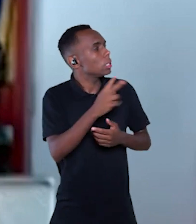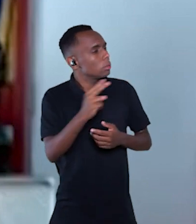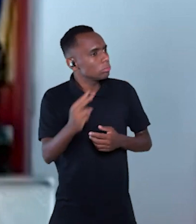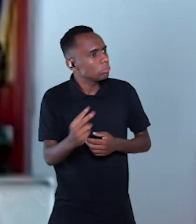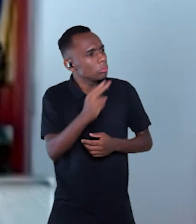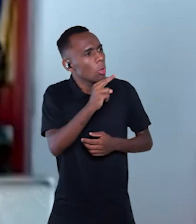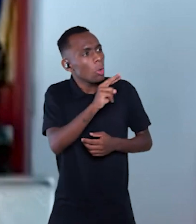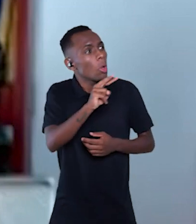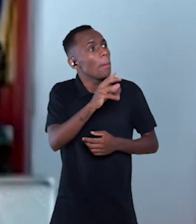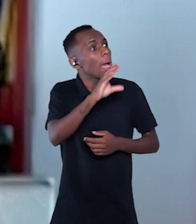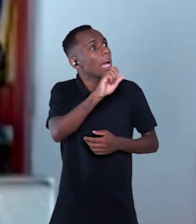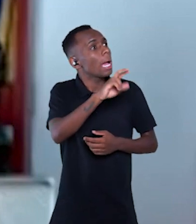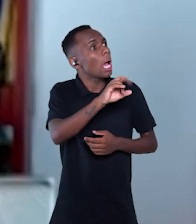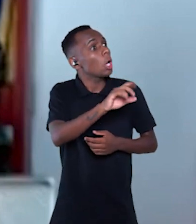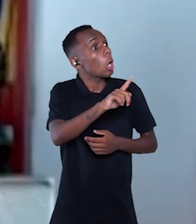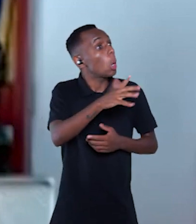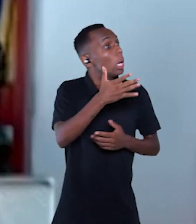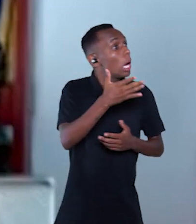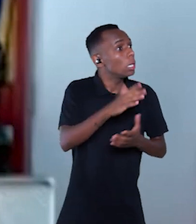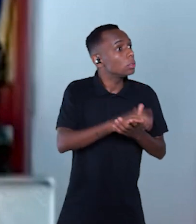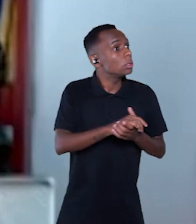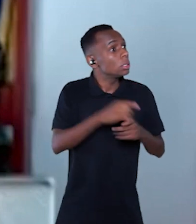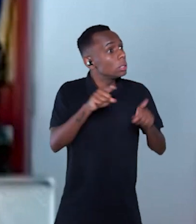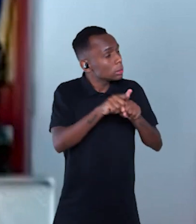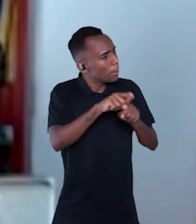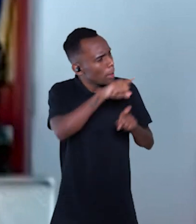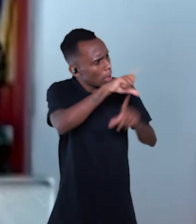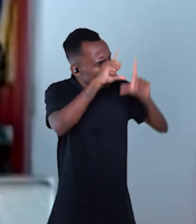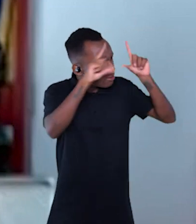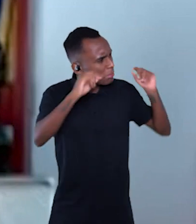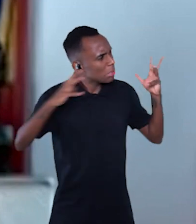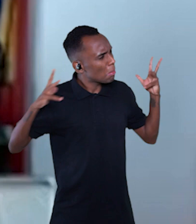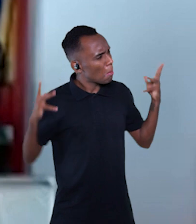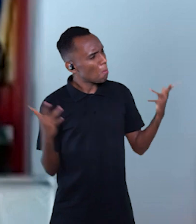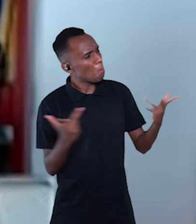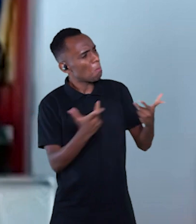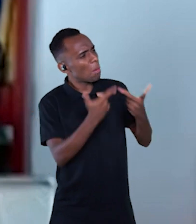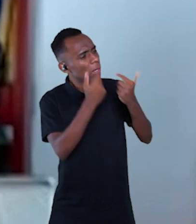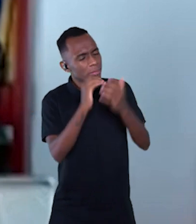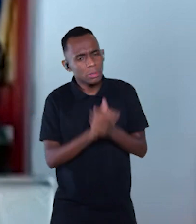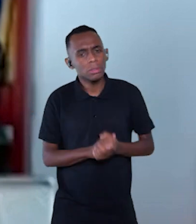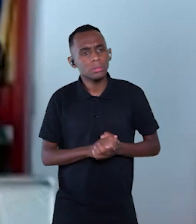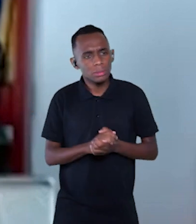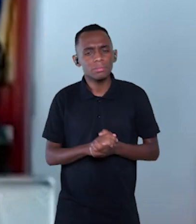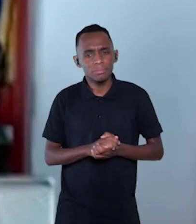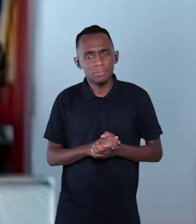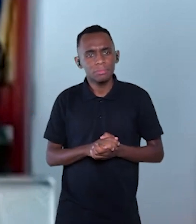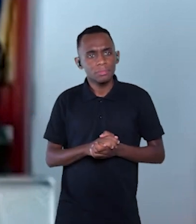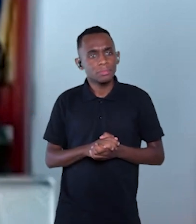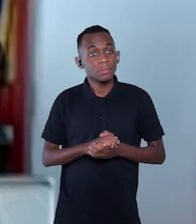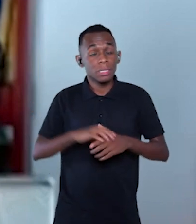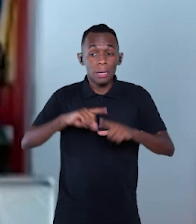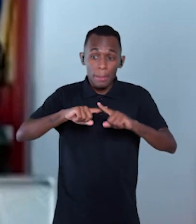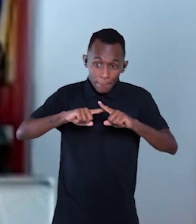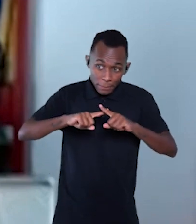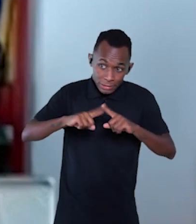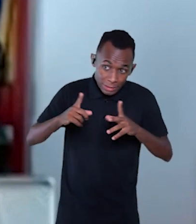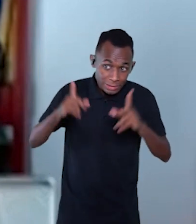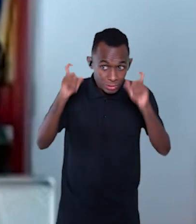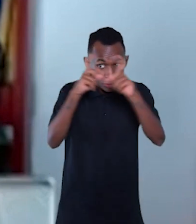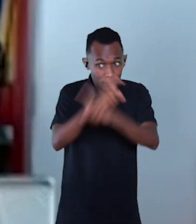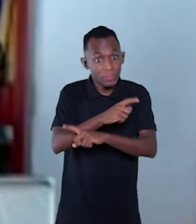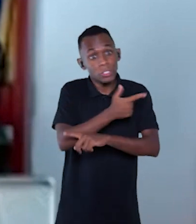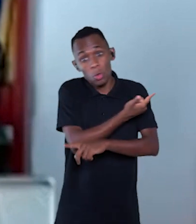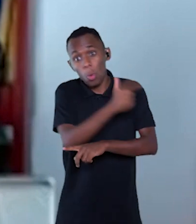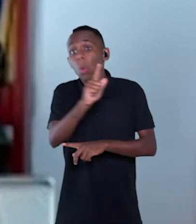aqui. E olhou para Carol com ternura. Também acho a sua enfermeira maravilhosa, seu Hamilton, e sorrimos.